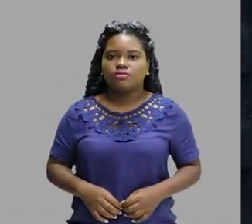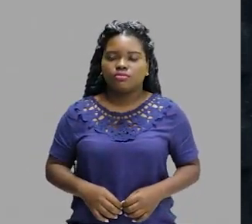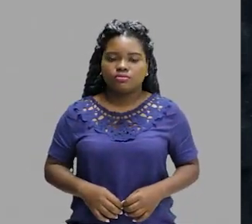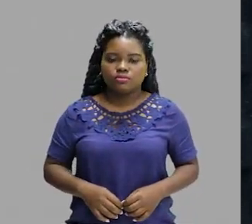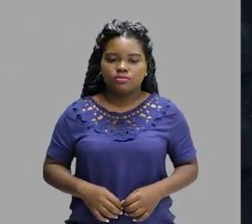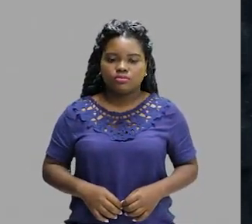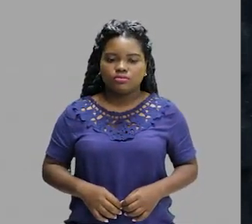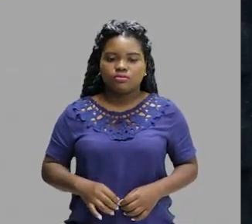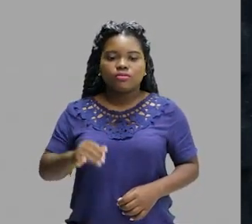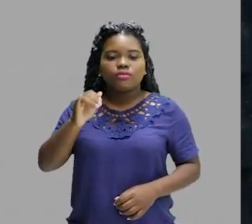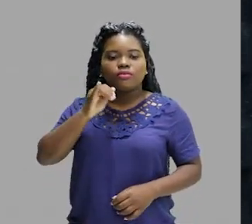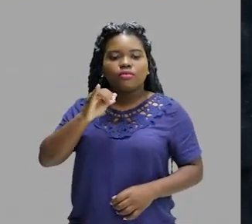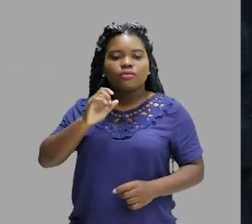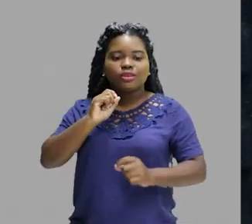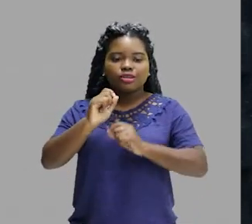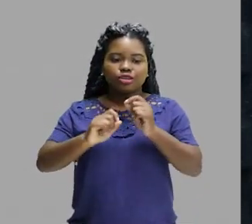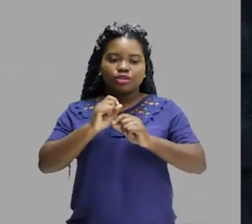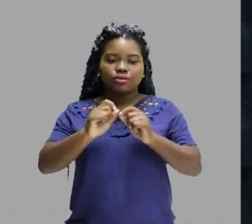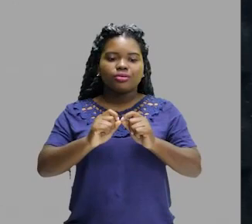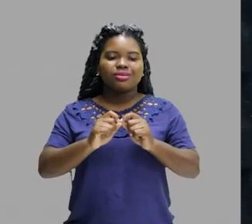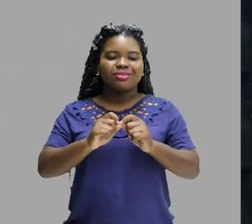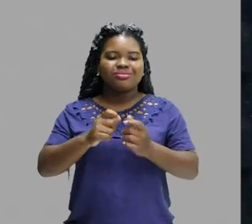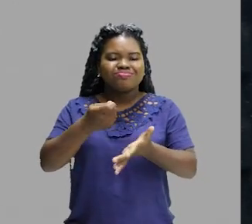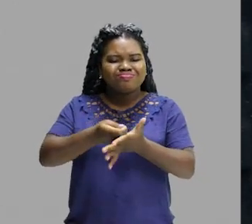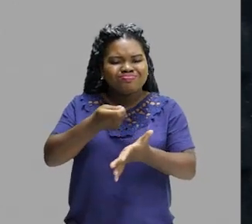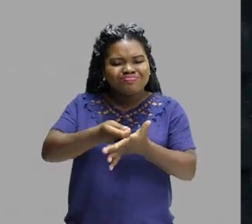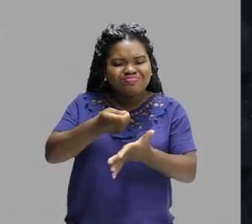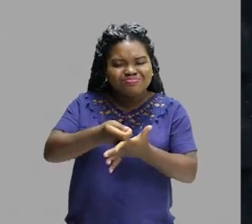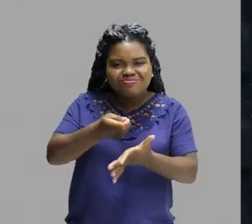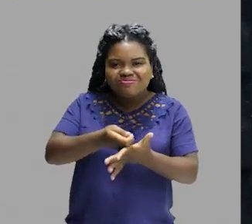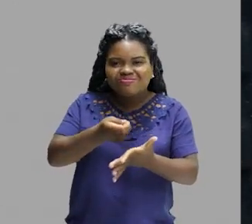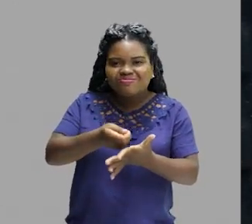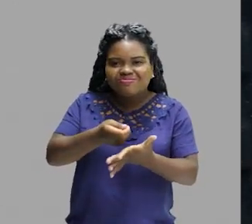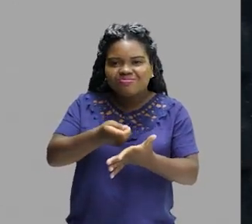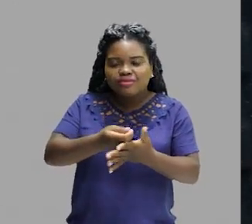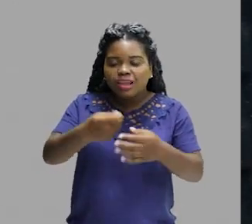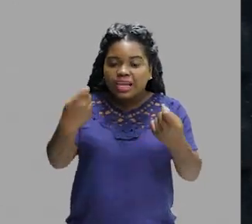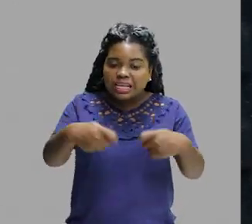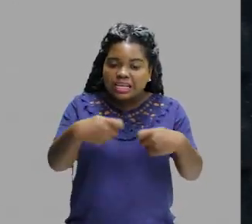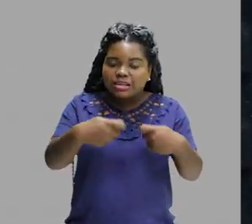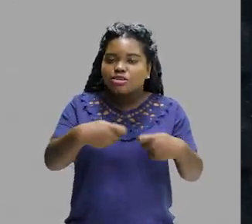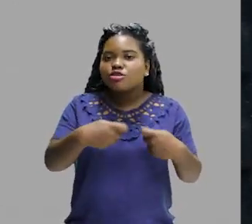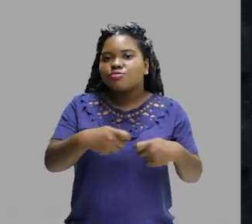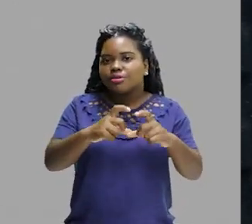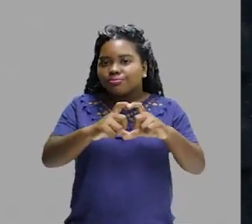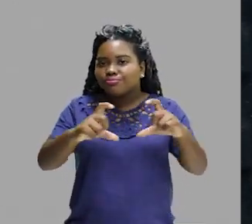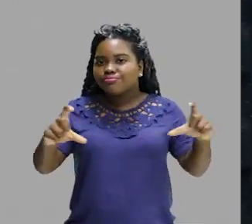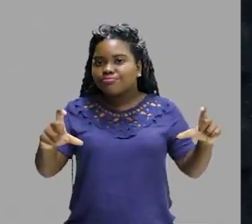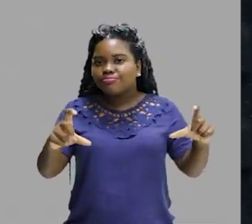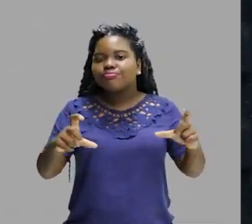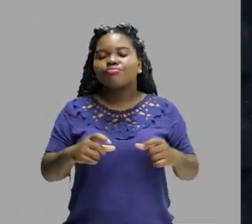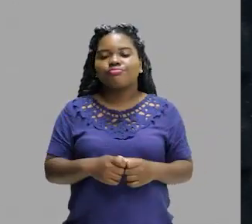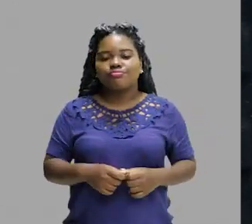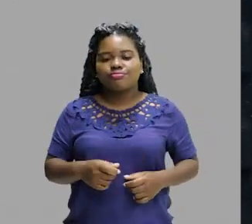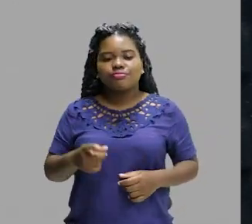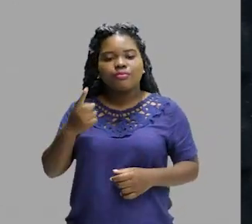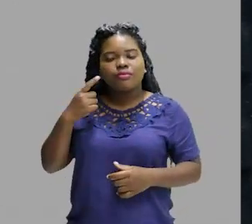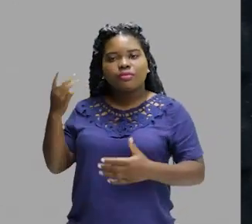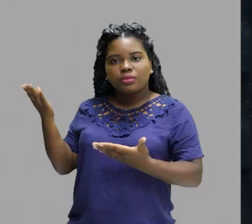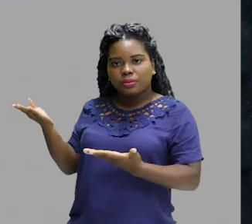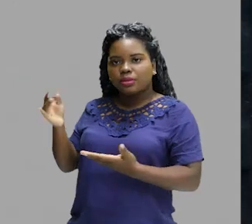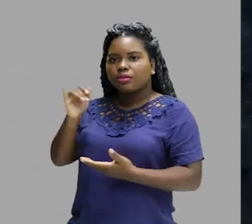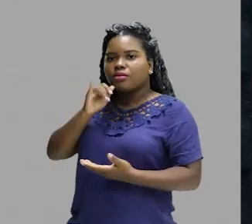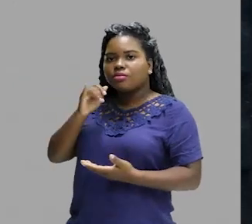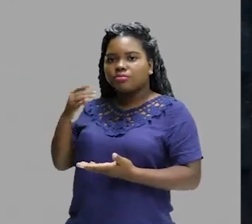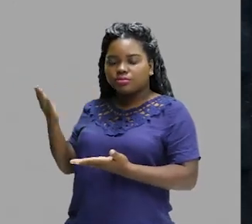particípio. Expressa uma insistência, um reforço de algo. Siempre va muy bien